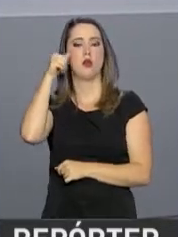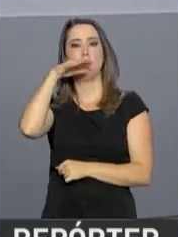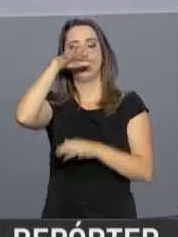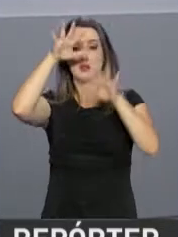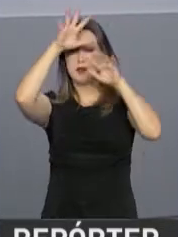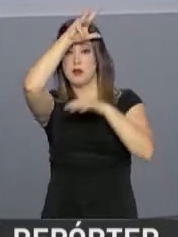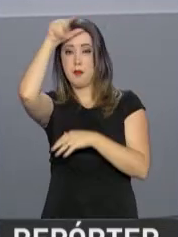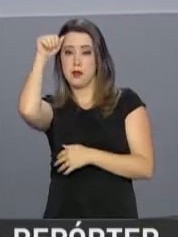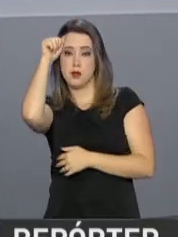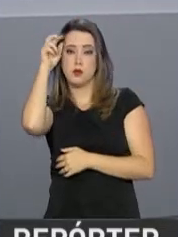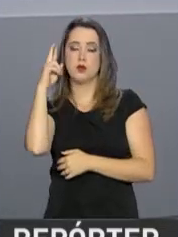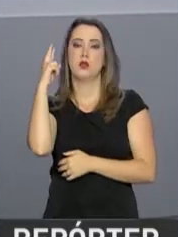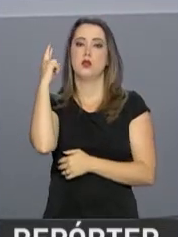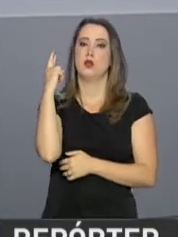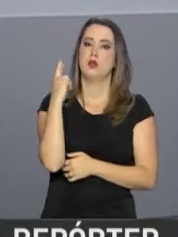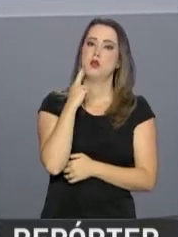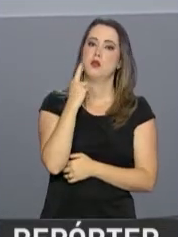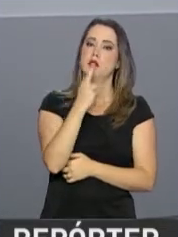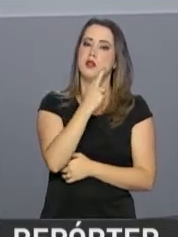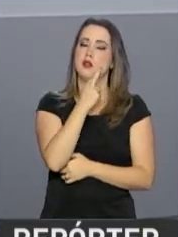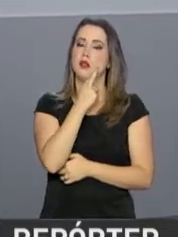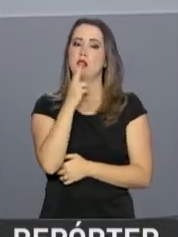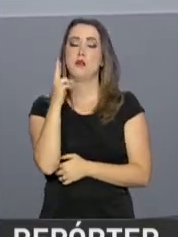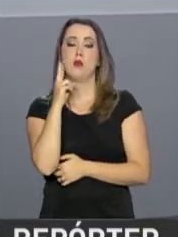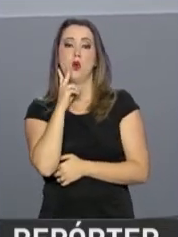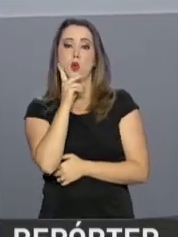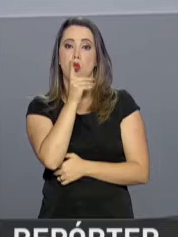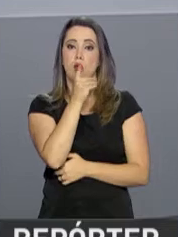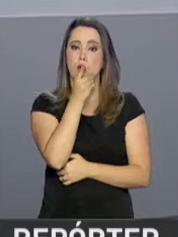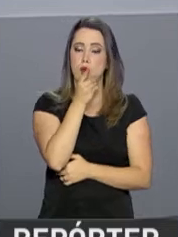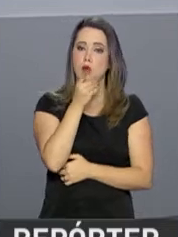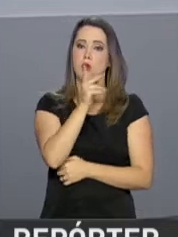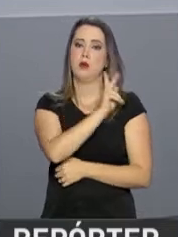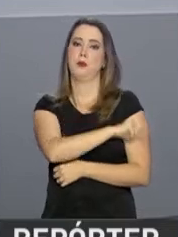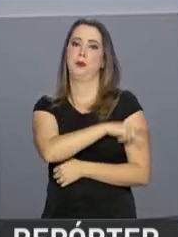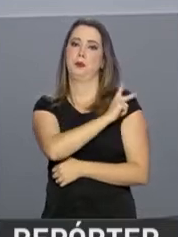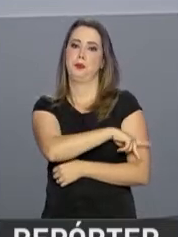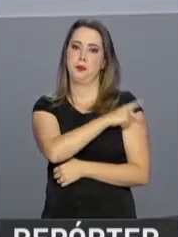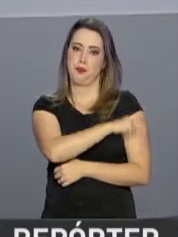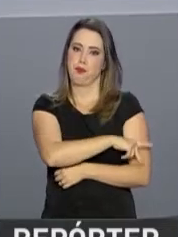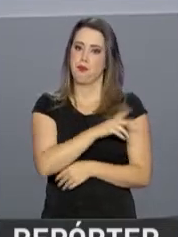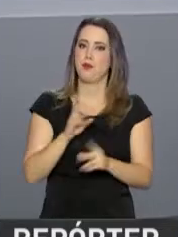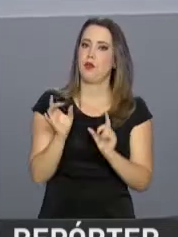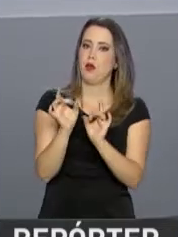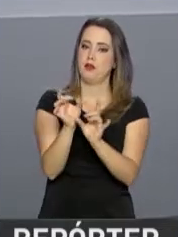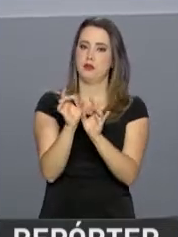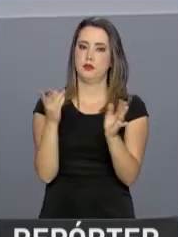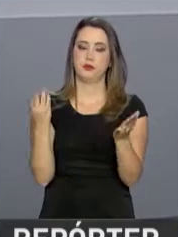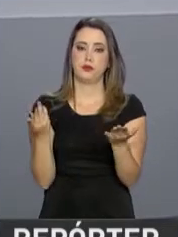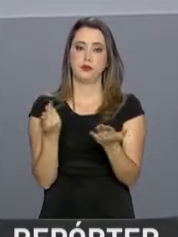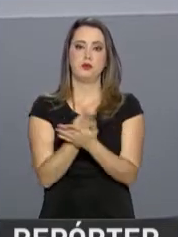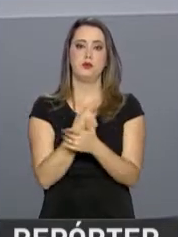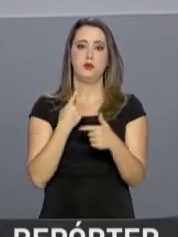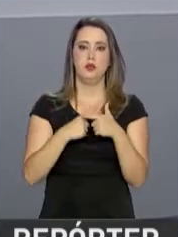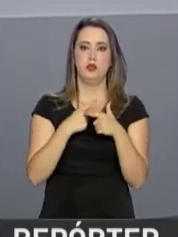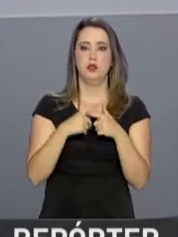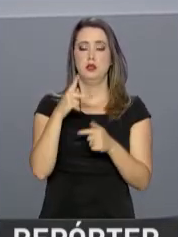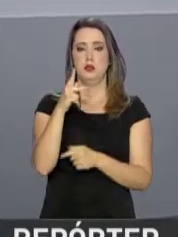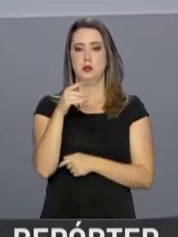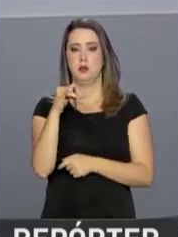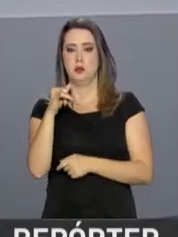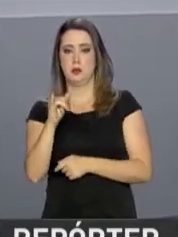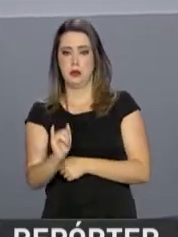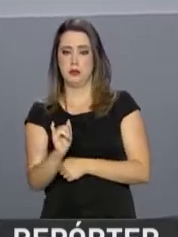acordo com o edital publicado hoje no Diário Oficial, o leilão que faz parte do Programa de Parcerias de Investimentos, o PPI, será no dia